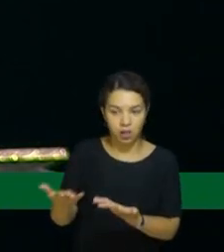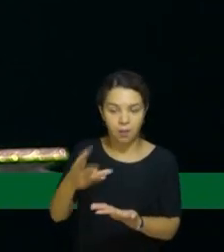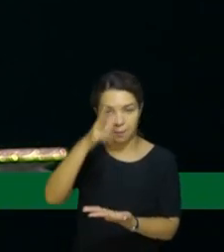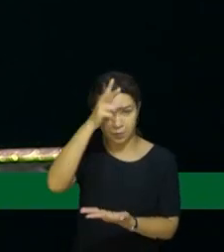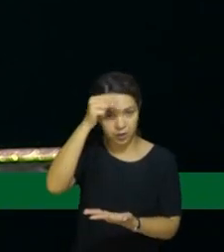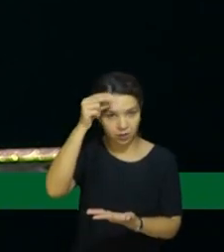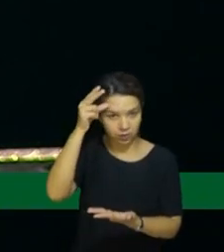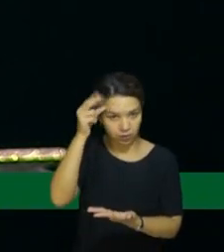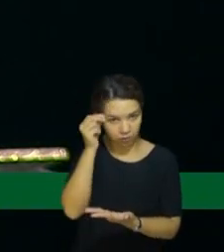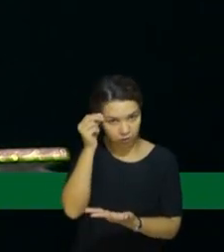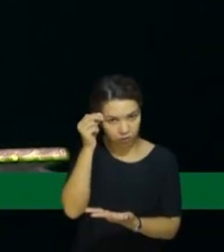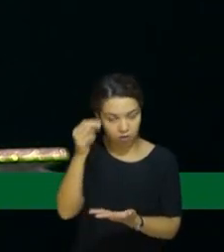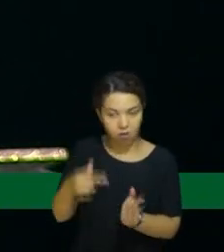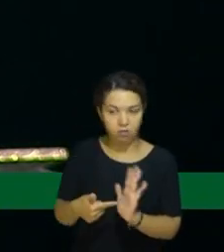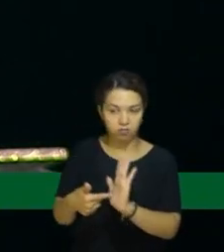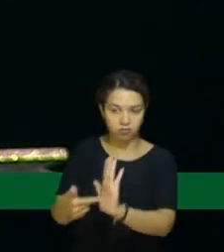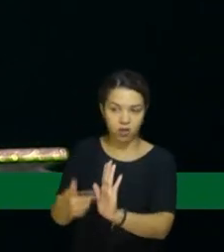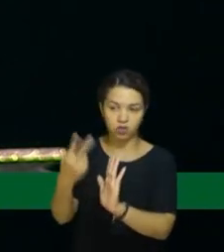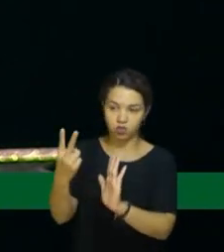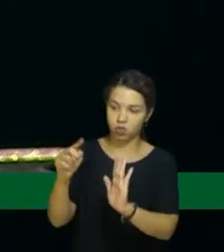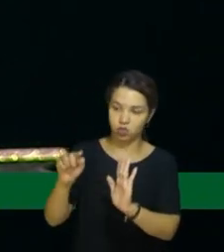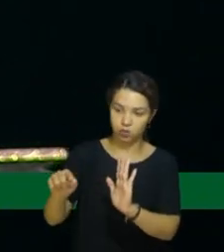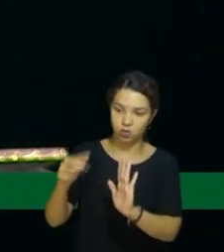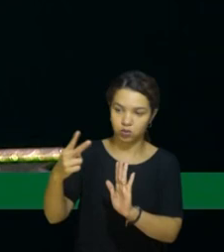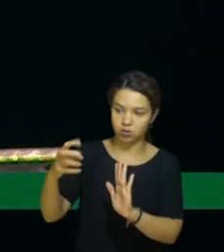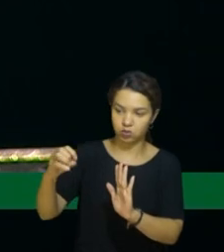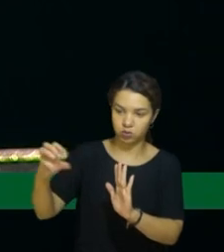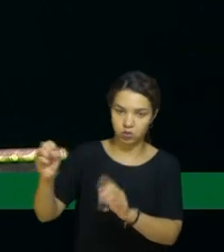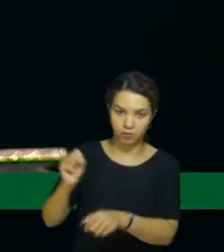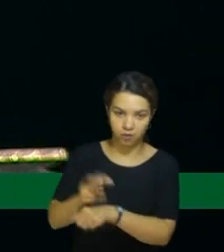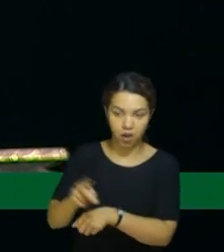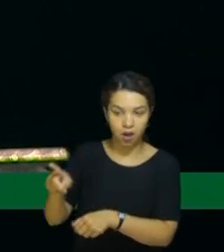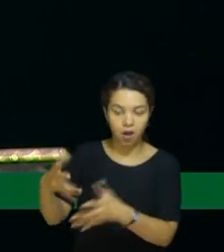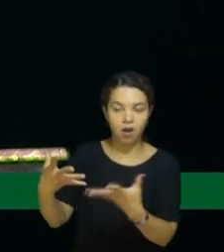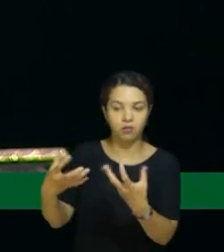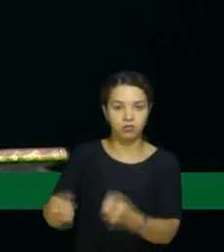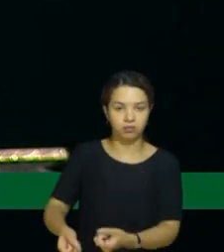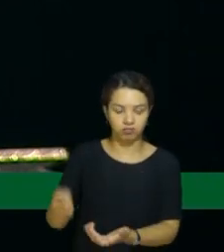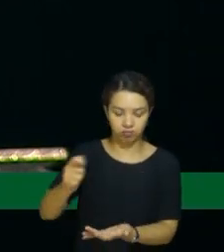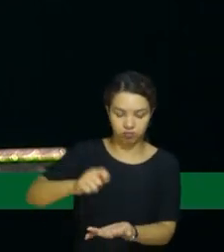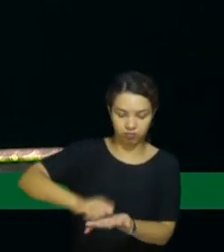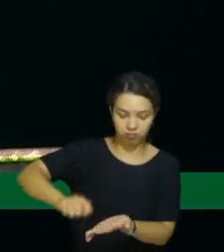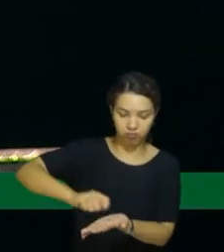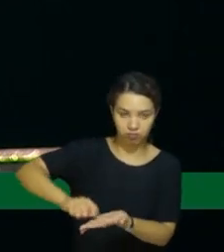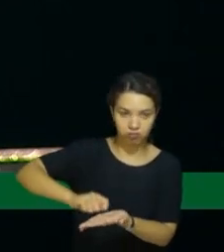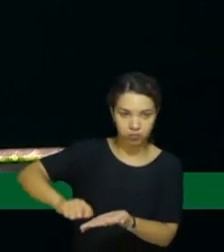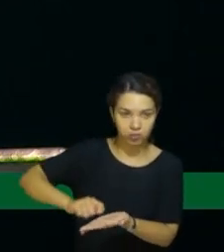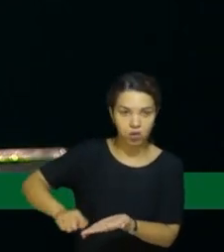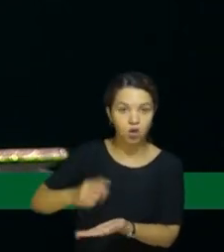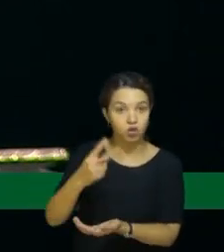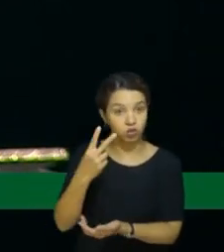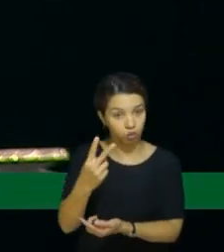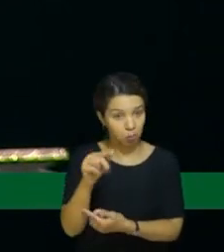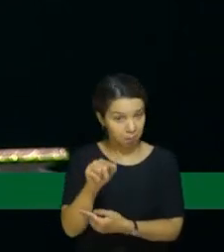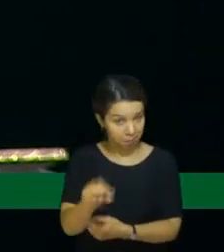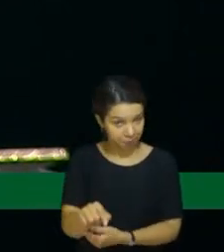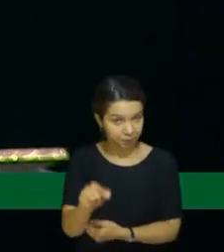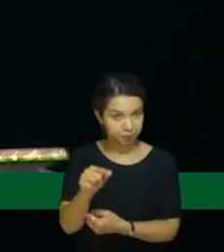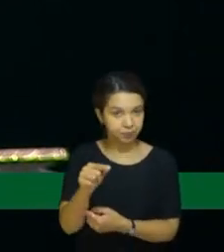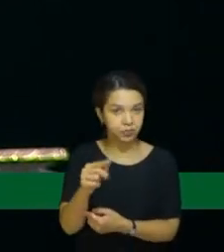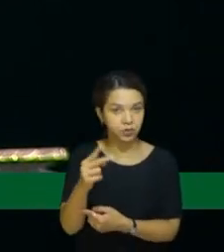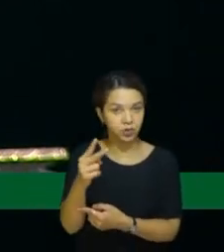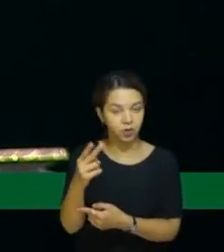2200 vagas e ele de pronto assinou a compra dessas 2200 vagas reduzindo pela